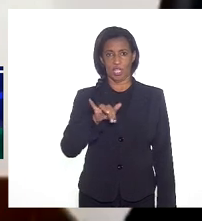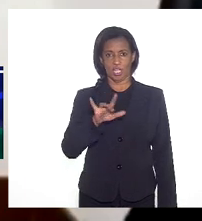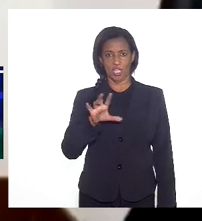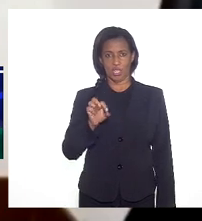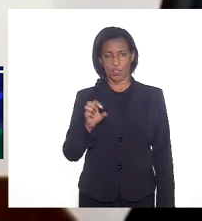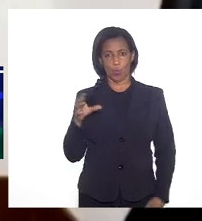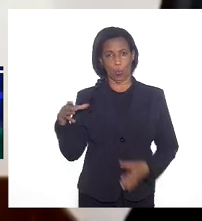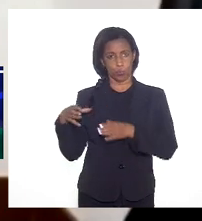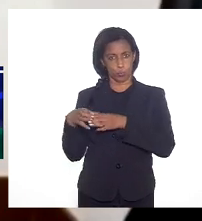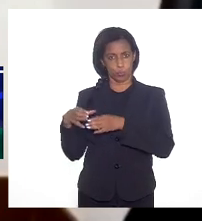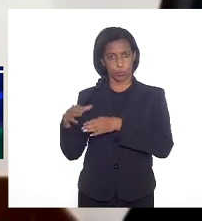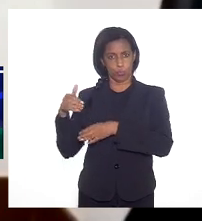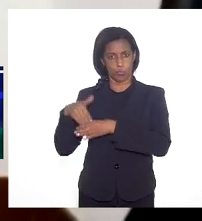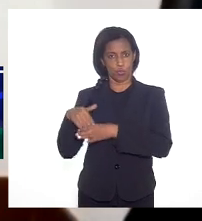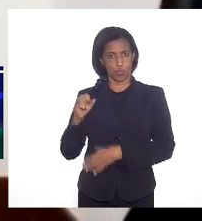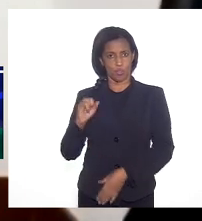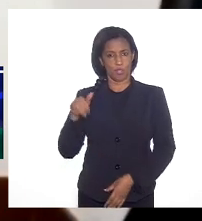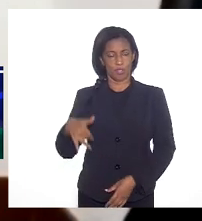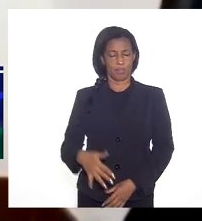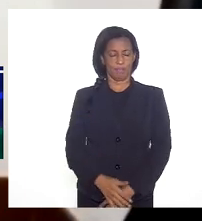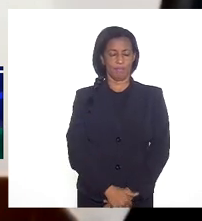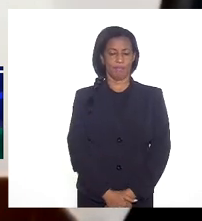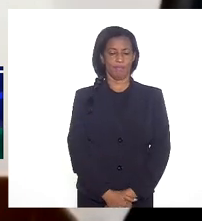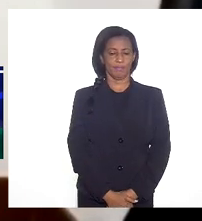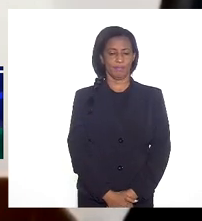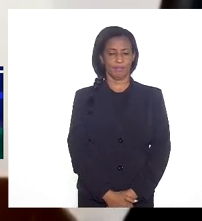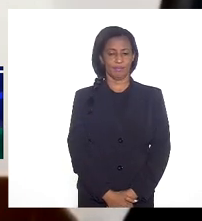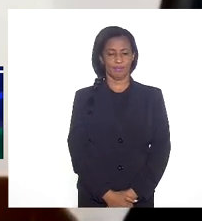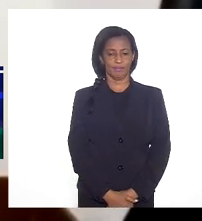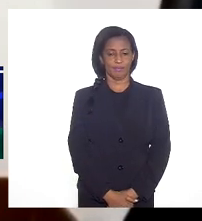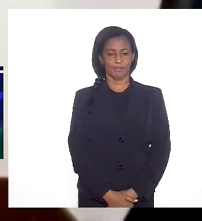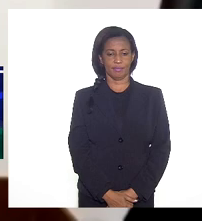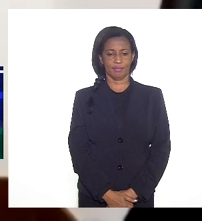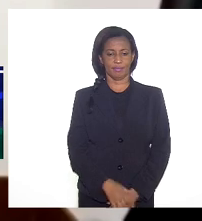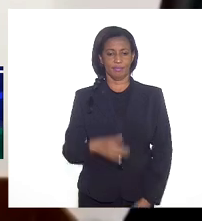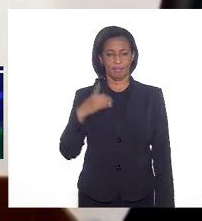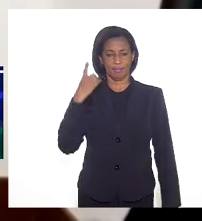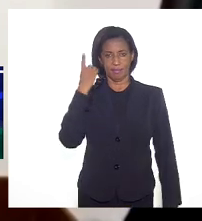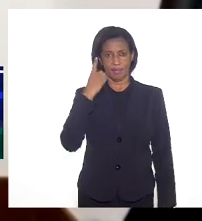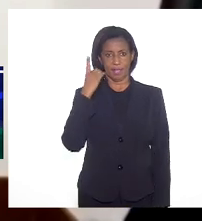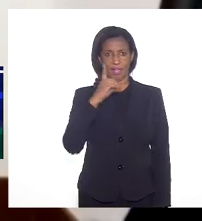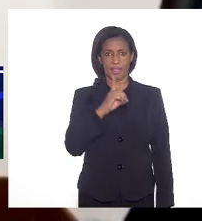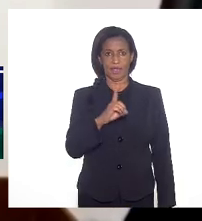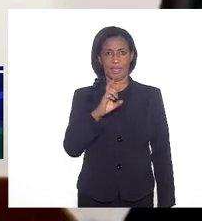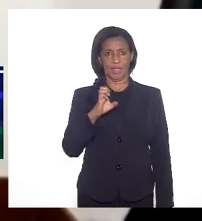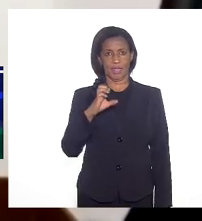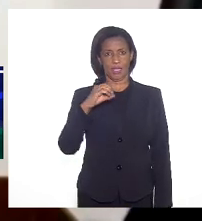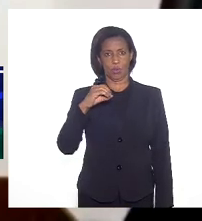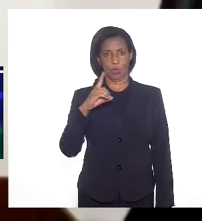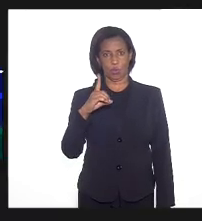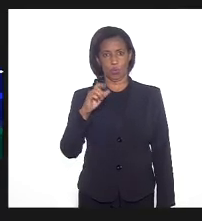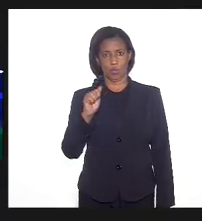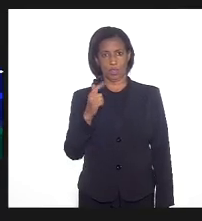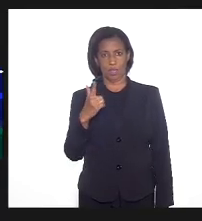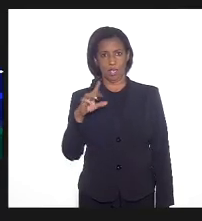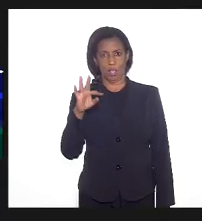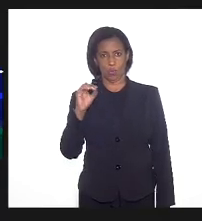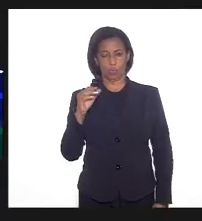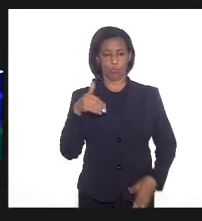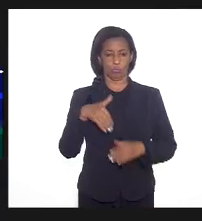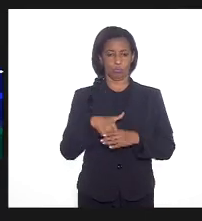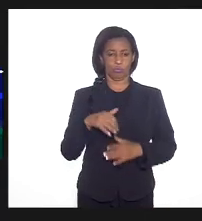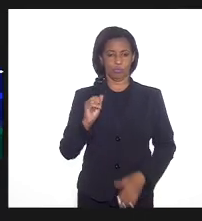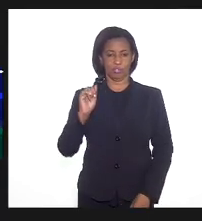grupo sim Deputado doutor Deodalto Voto sim presidente